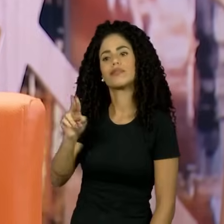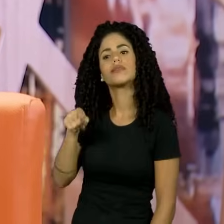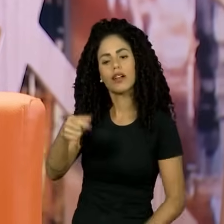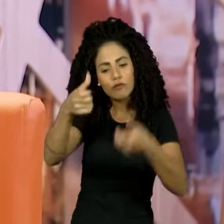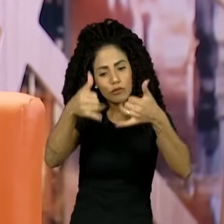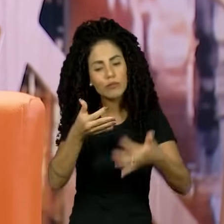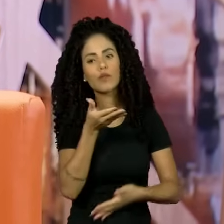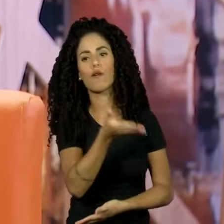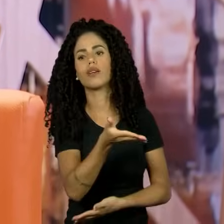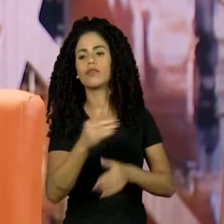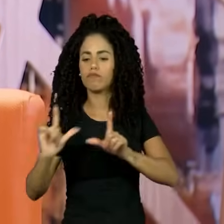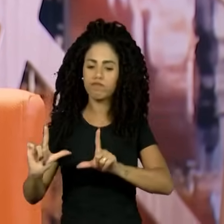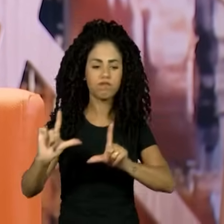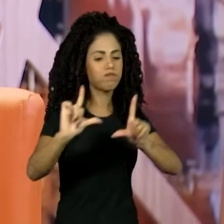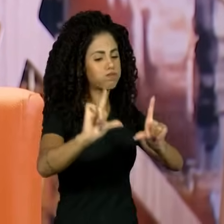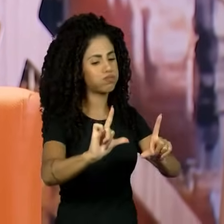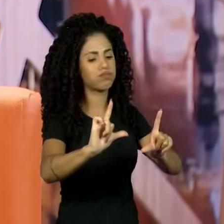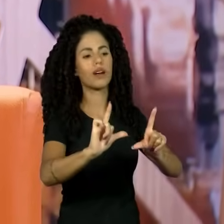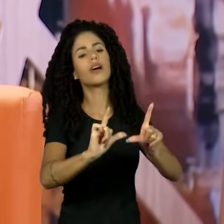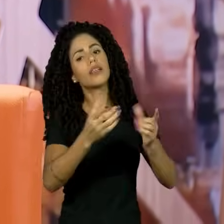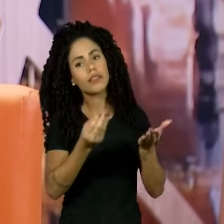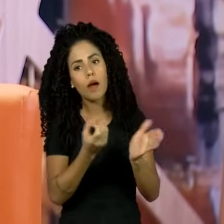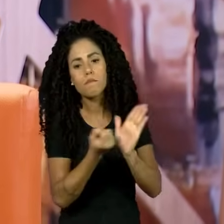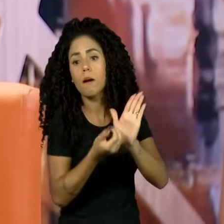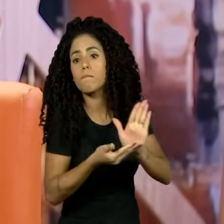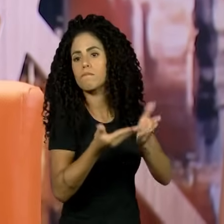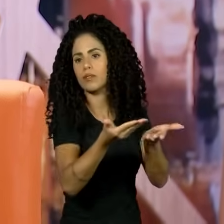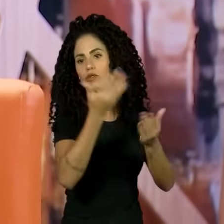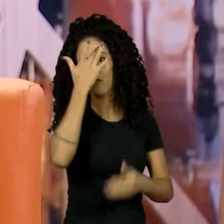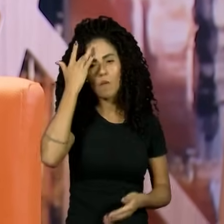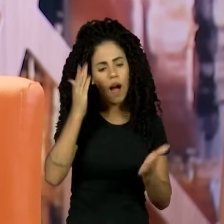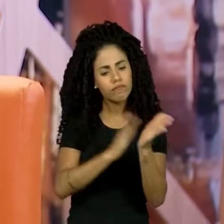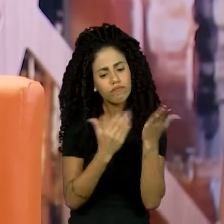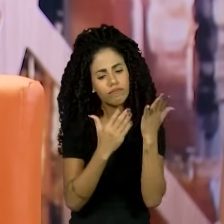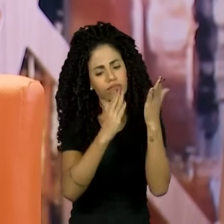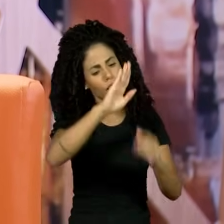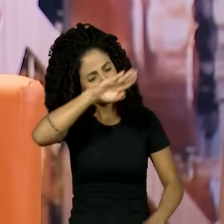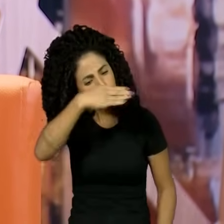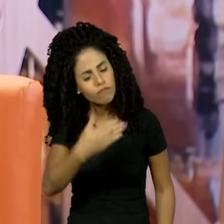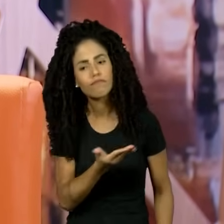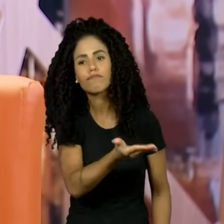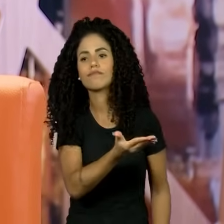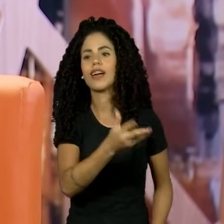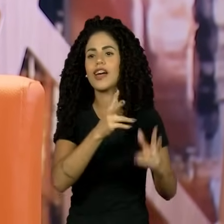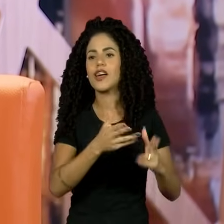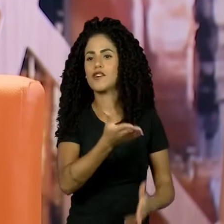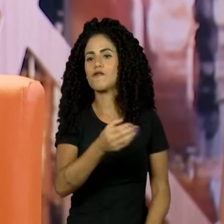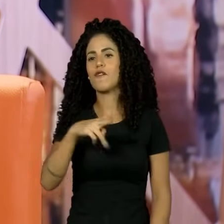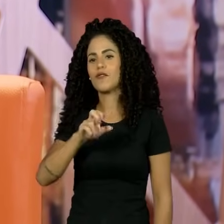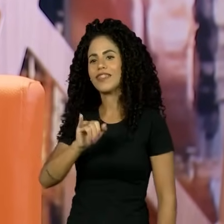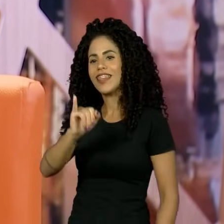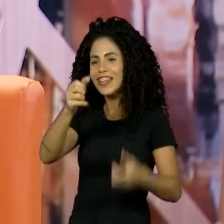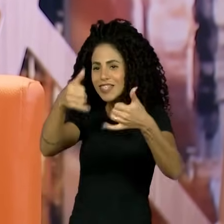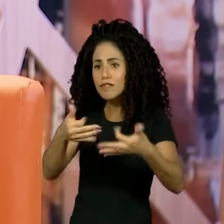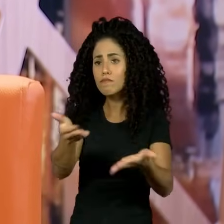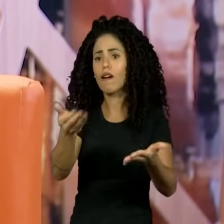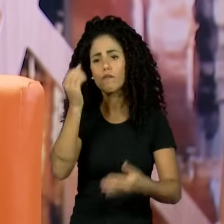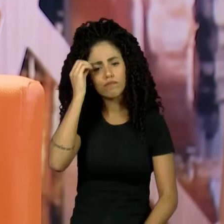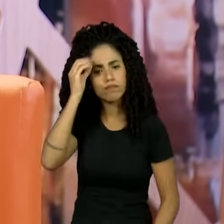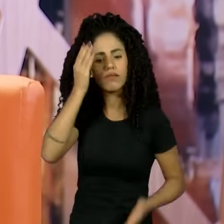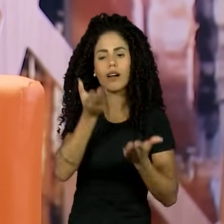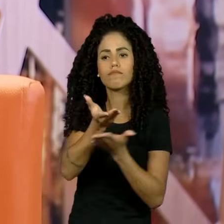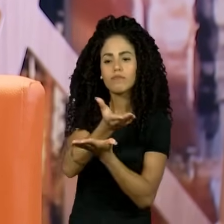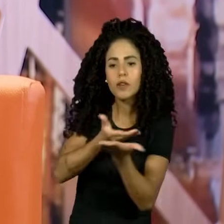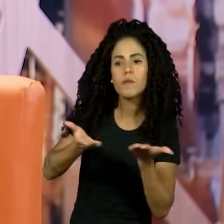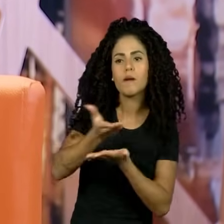e certifica de maneira honorífica essas pessoas que, como o próprio Ney Lopes diz, né, o intelectual ele